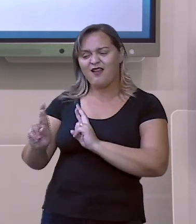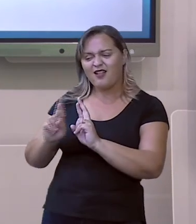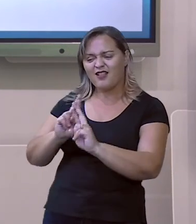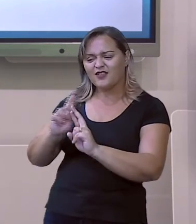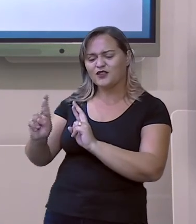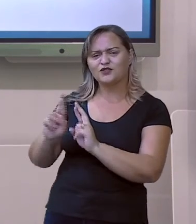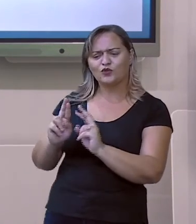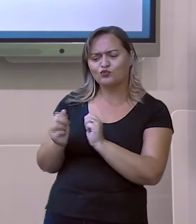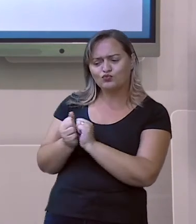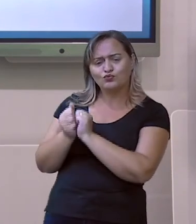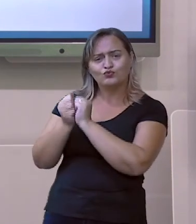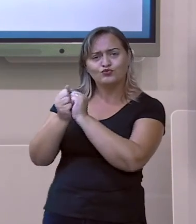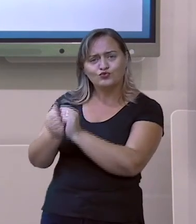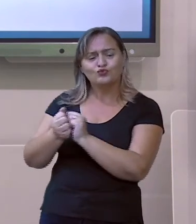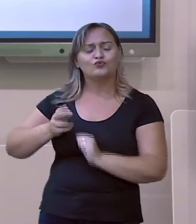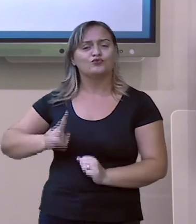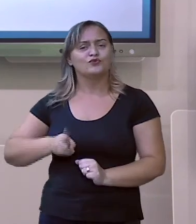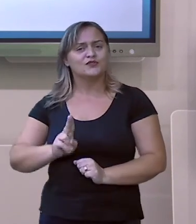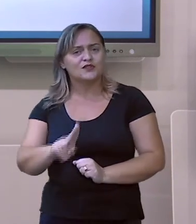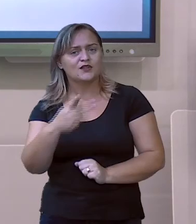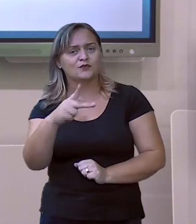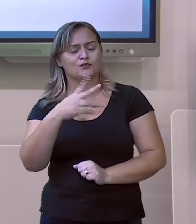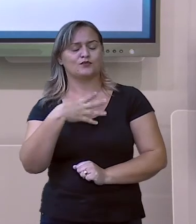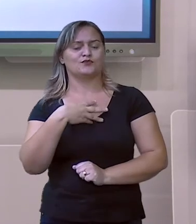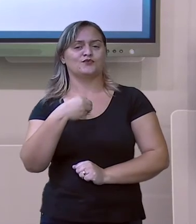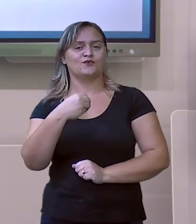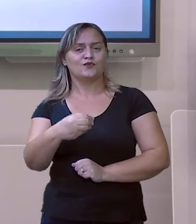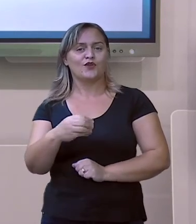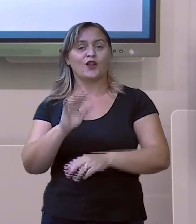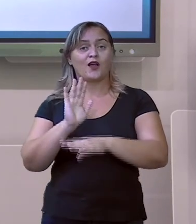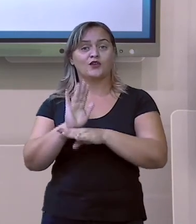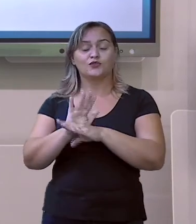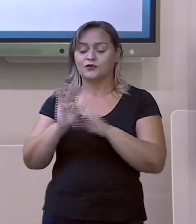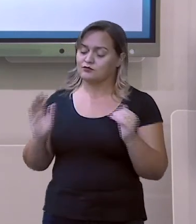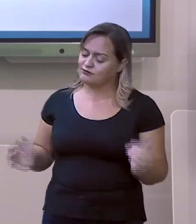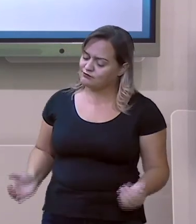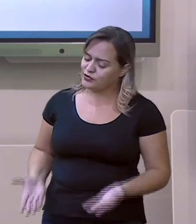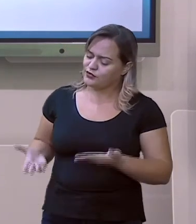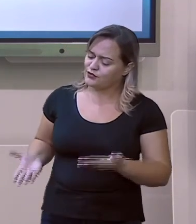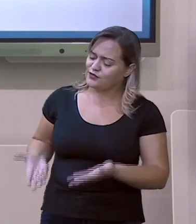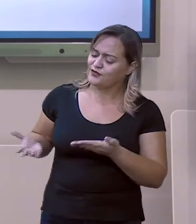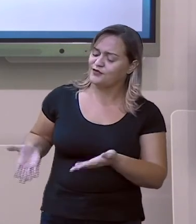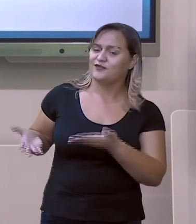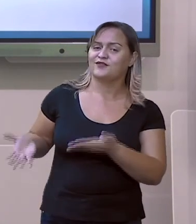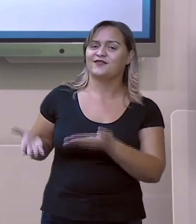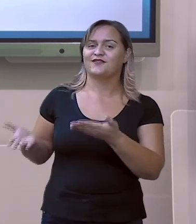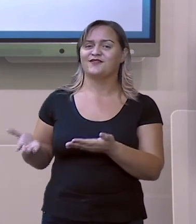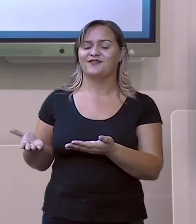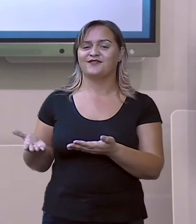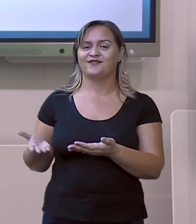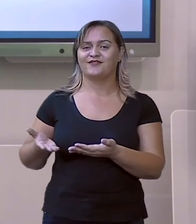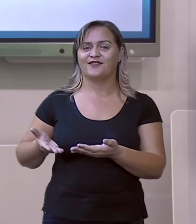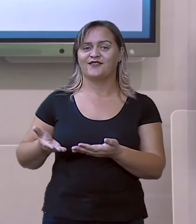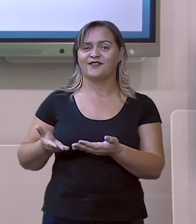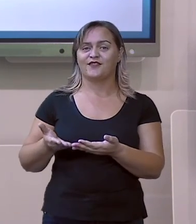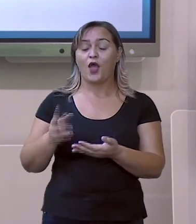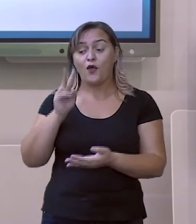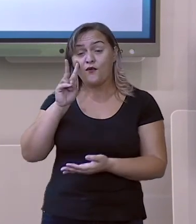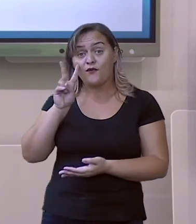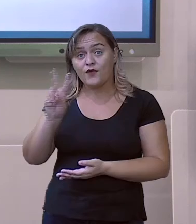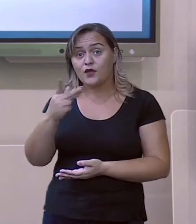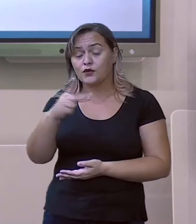do desenvolvimento, da aprendizagem do seu filho. E saber que você, pai, você, mãe, vocês estão sendo